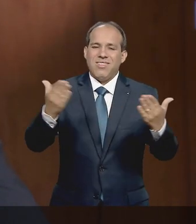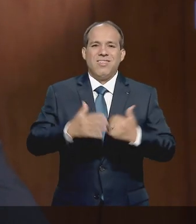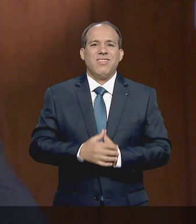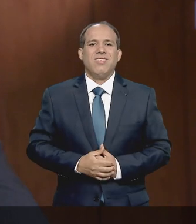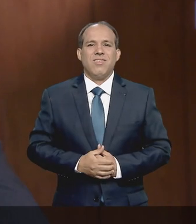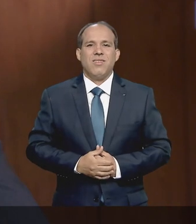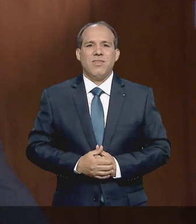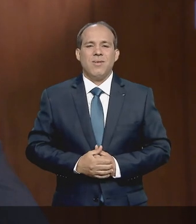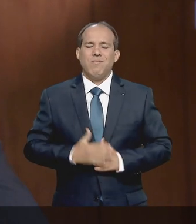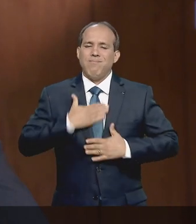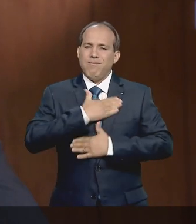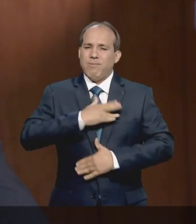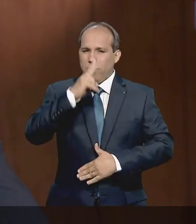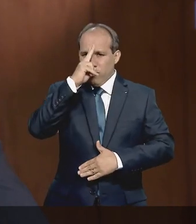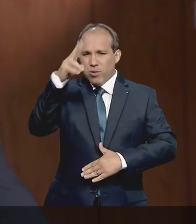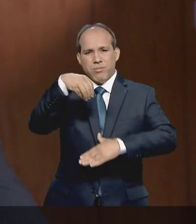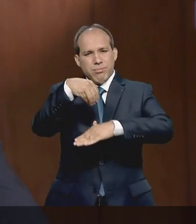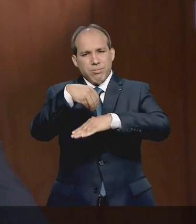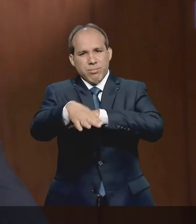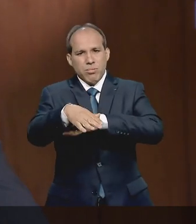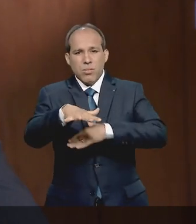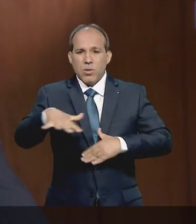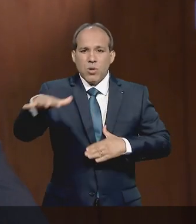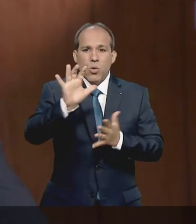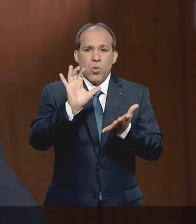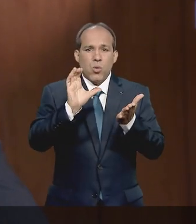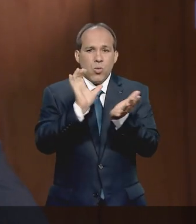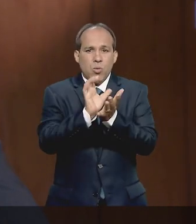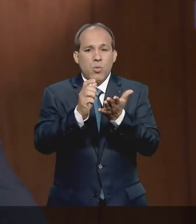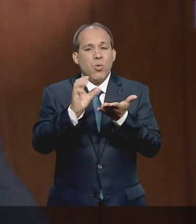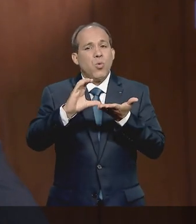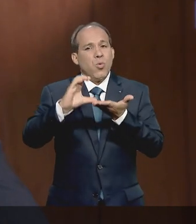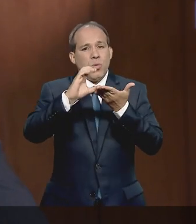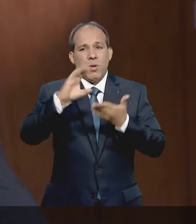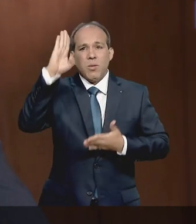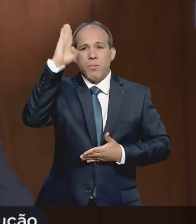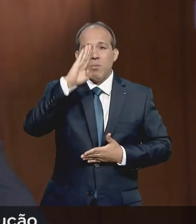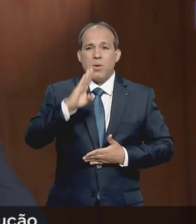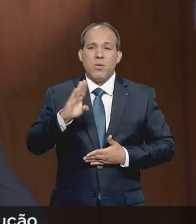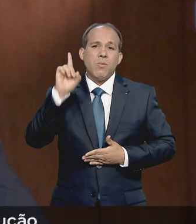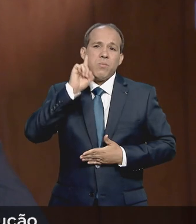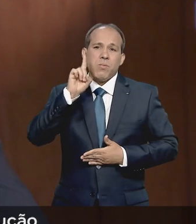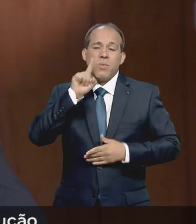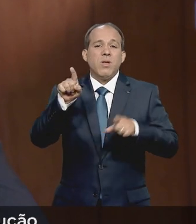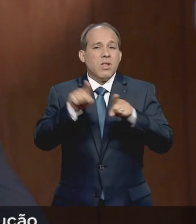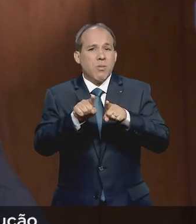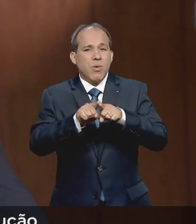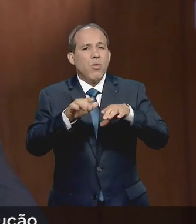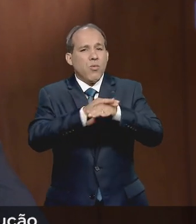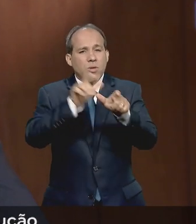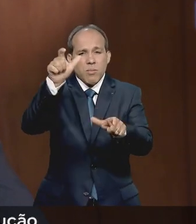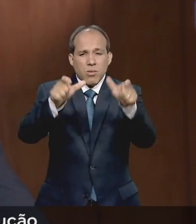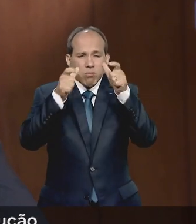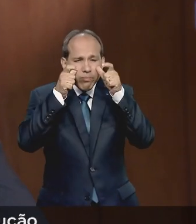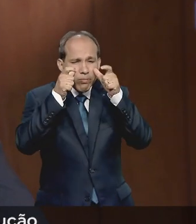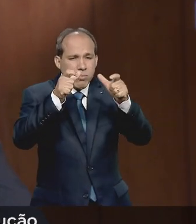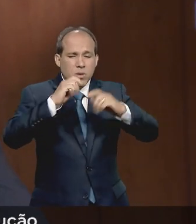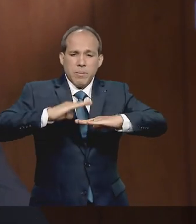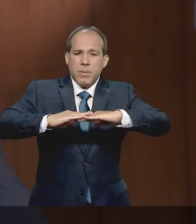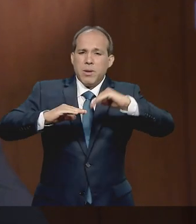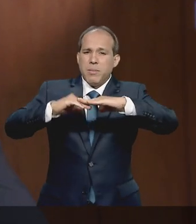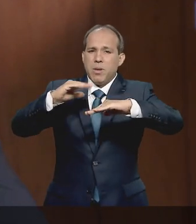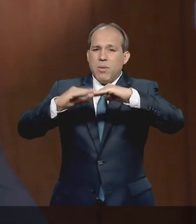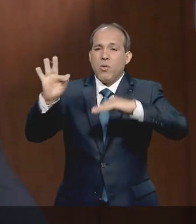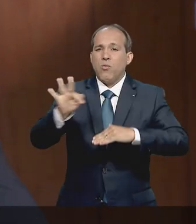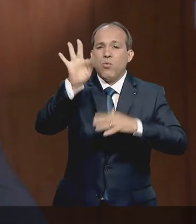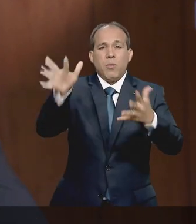é uma satisfação dirigir ao conselho Empresarial brasil-estados Unidos e falar com pessoas estão interessadas na